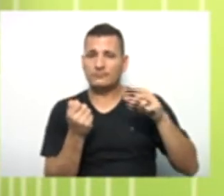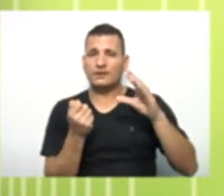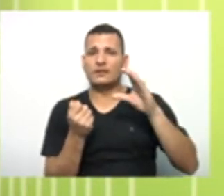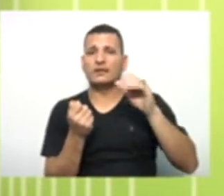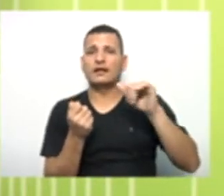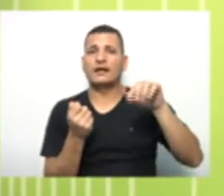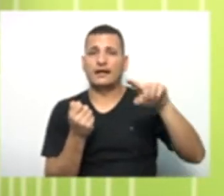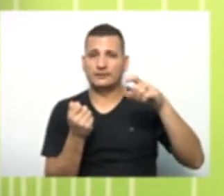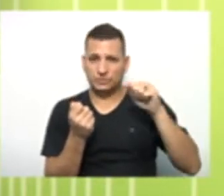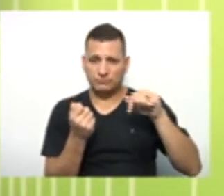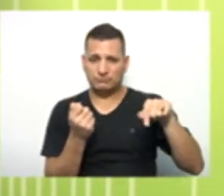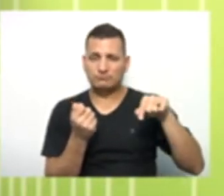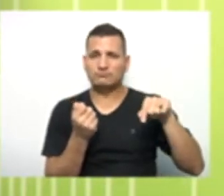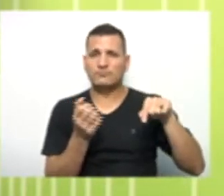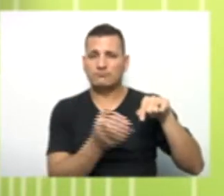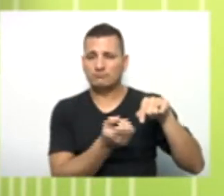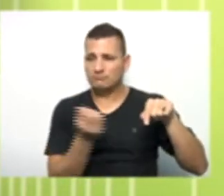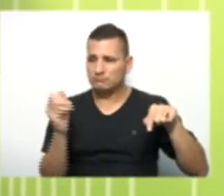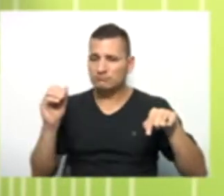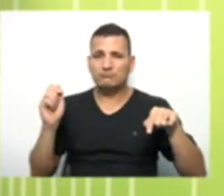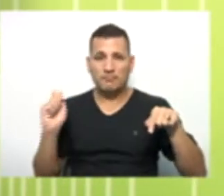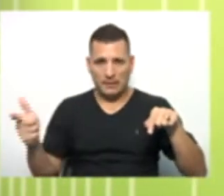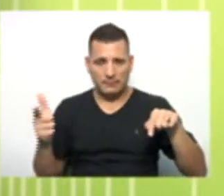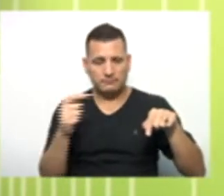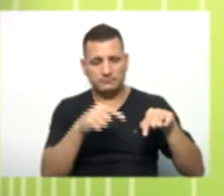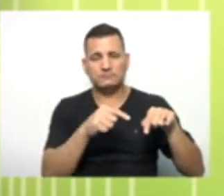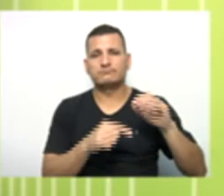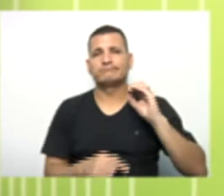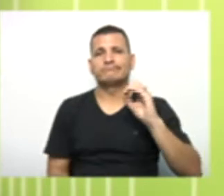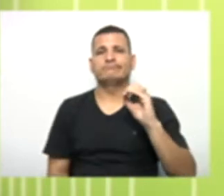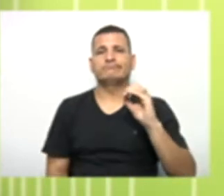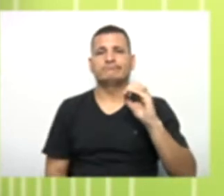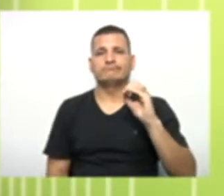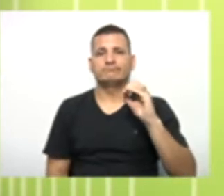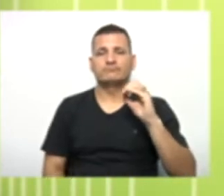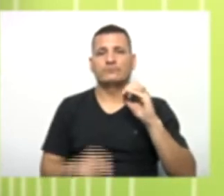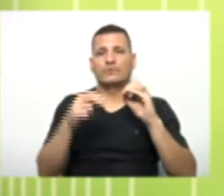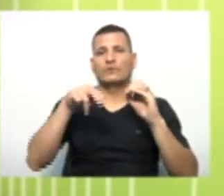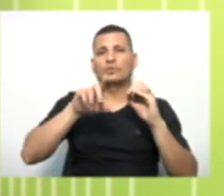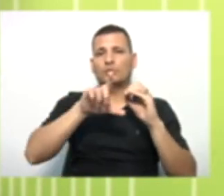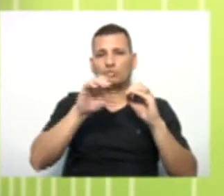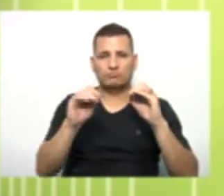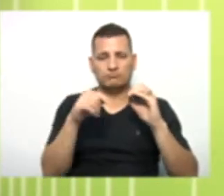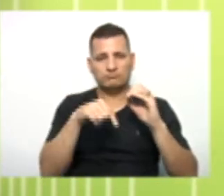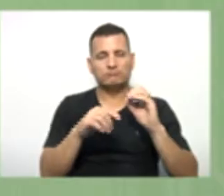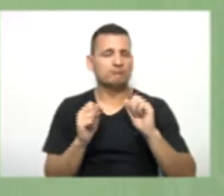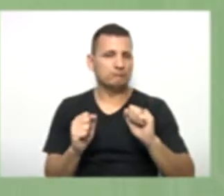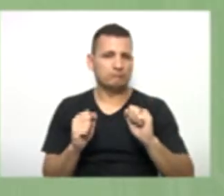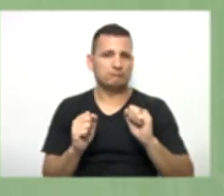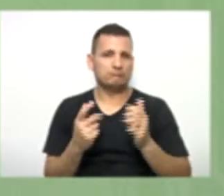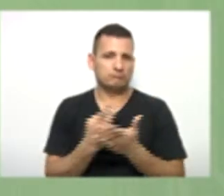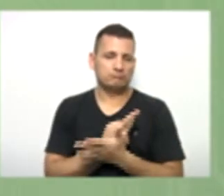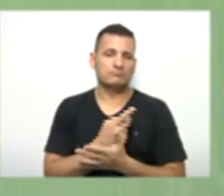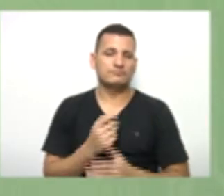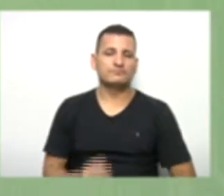Então, o saldo da conta fica nulo, ou seja, zerado. Isso pode acontecer, tá certo?